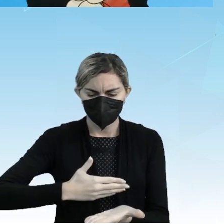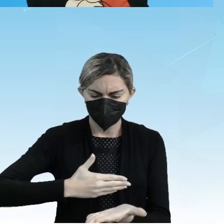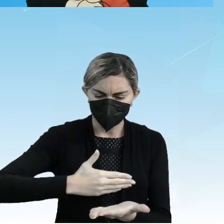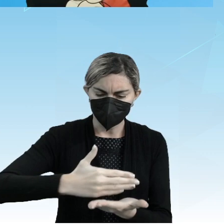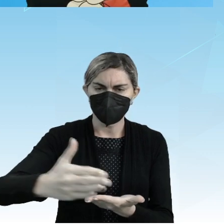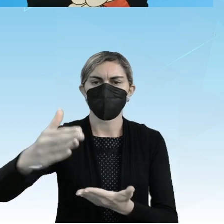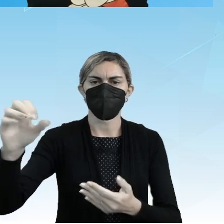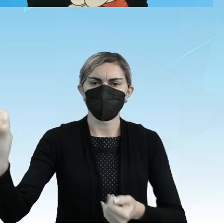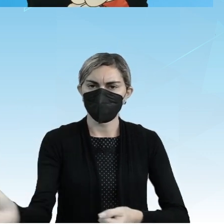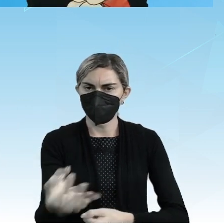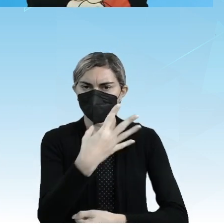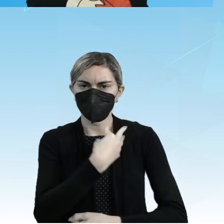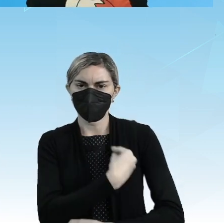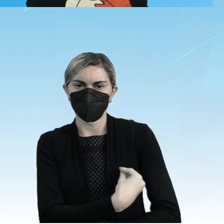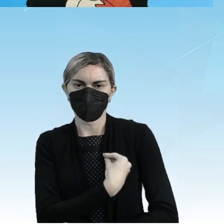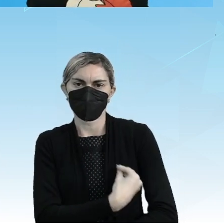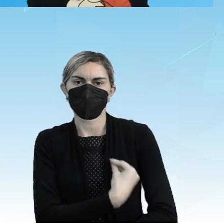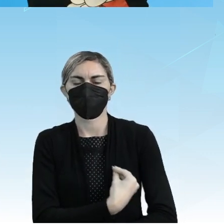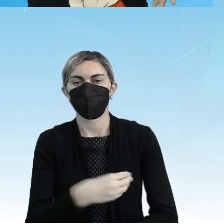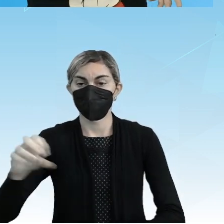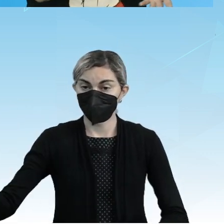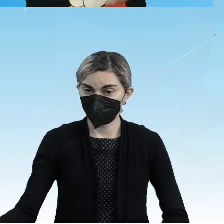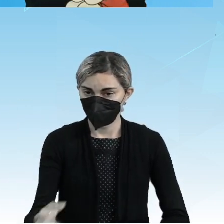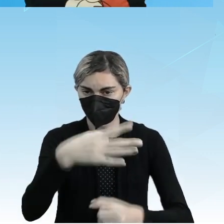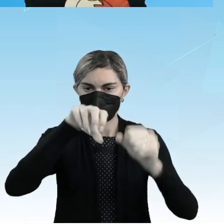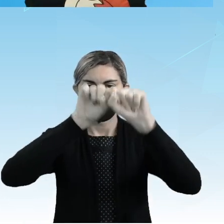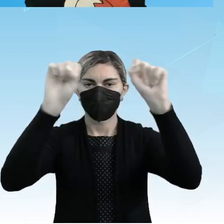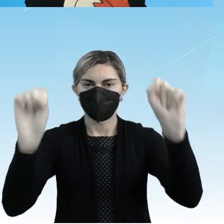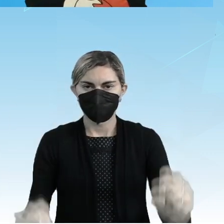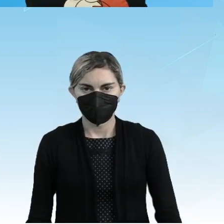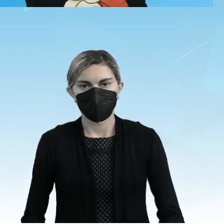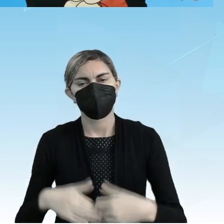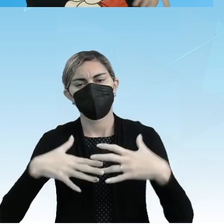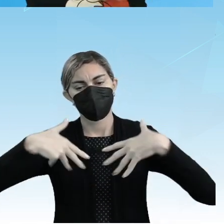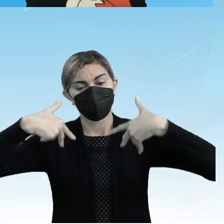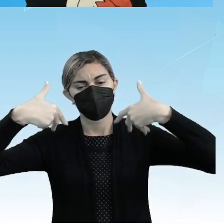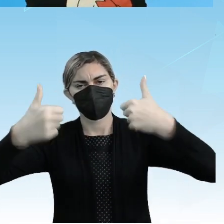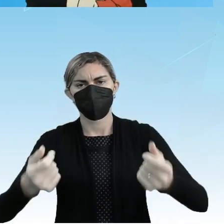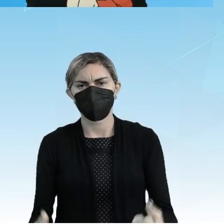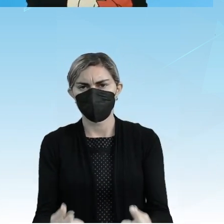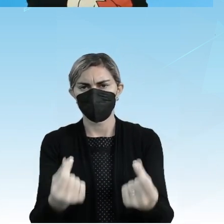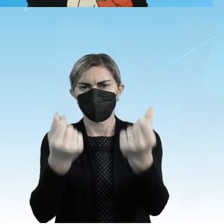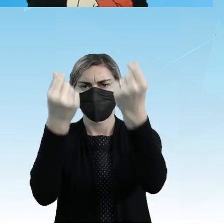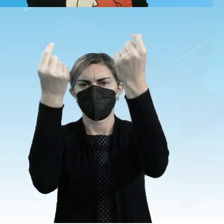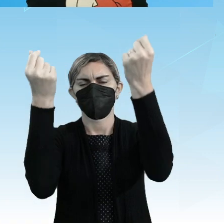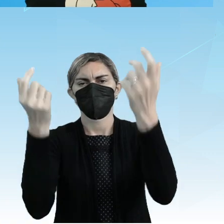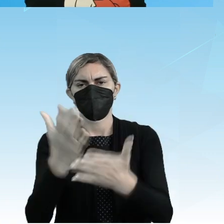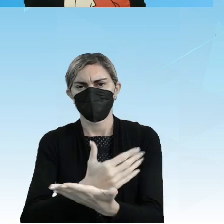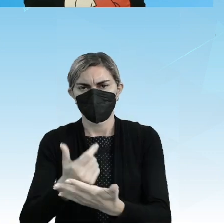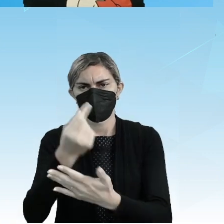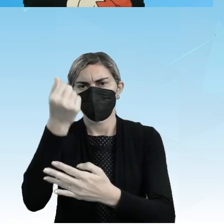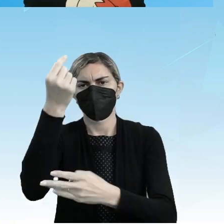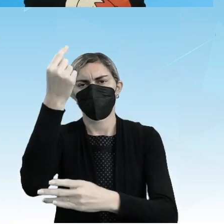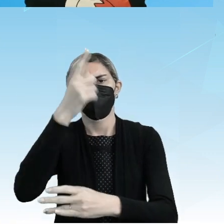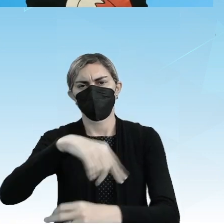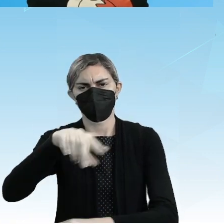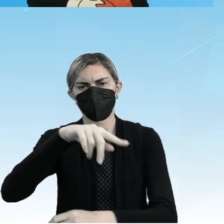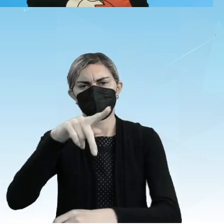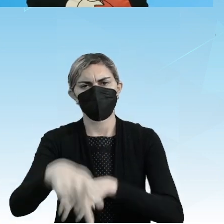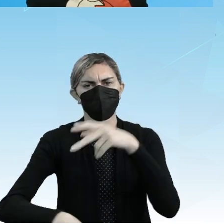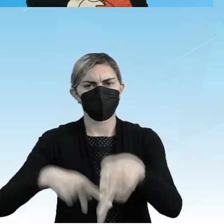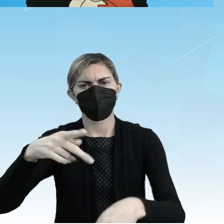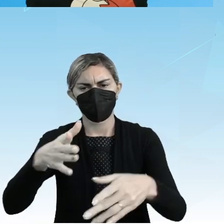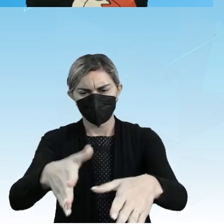início de nova vida, novo sistema, melhoria do capitalismo, enfim, melhoria para esse povo que